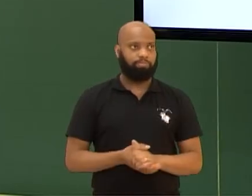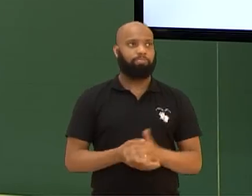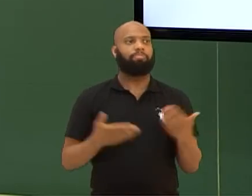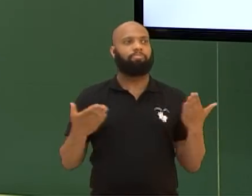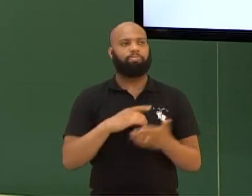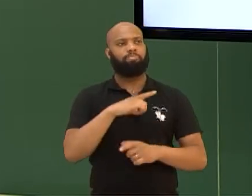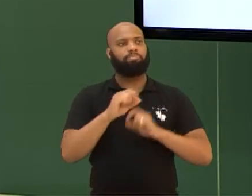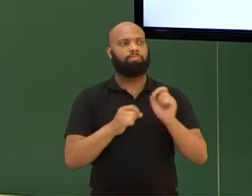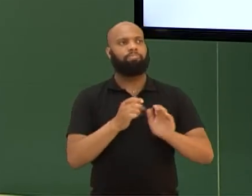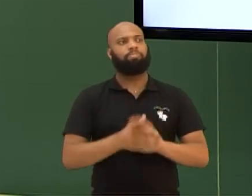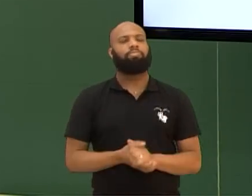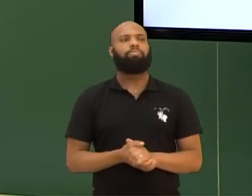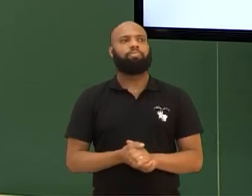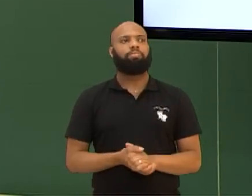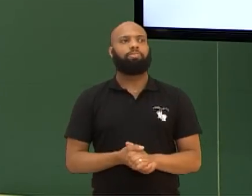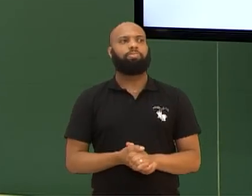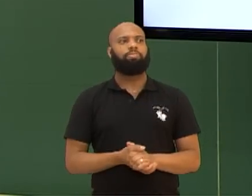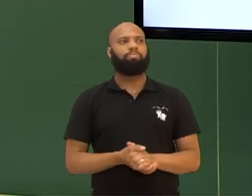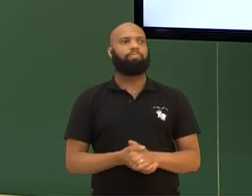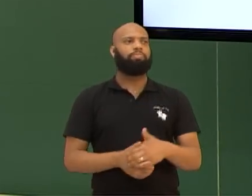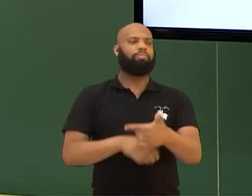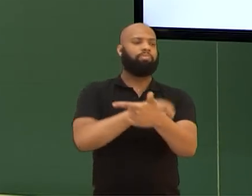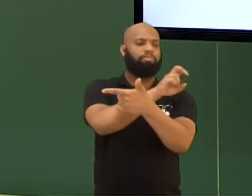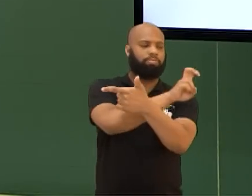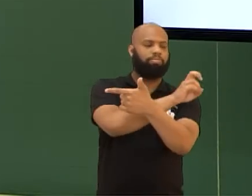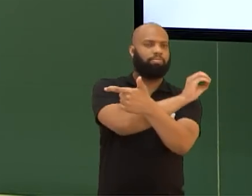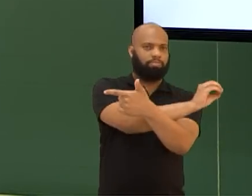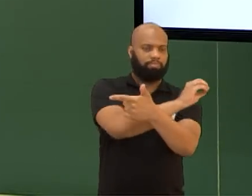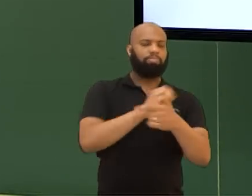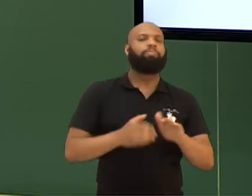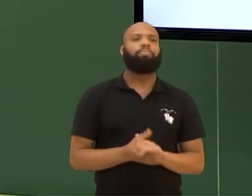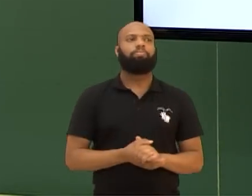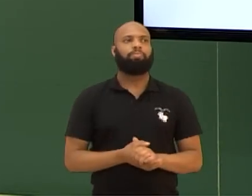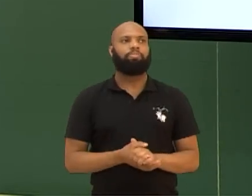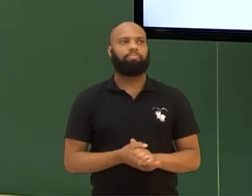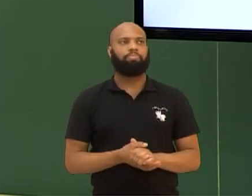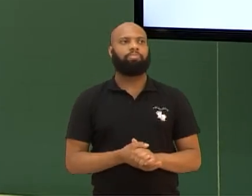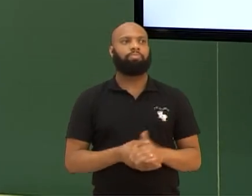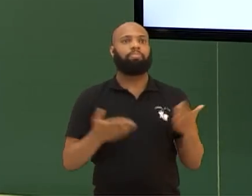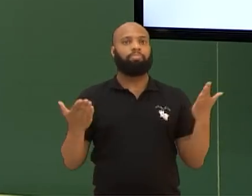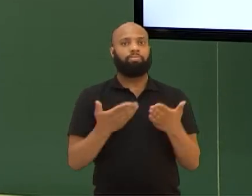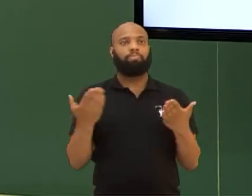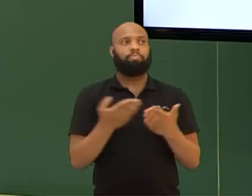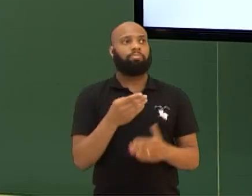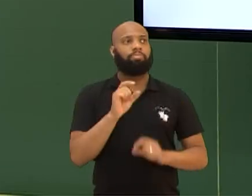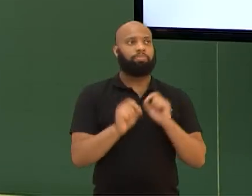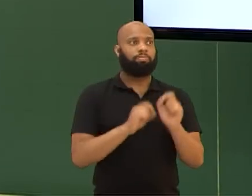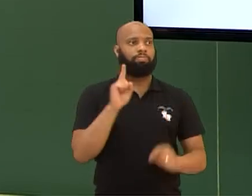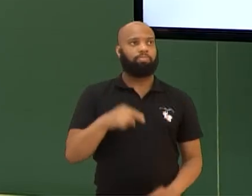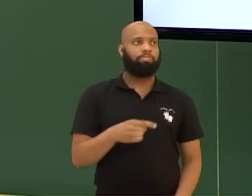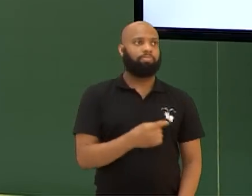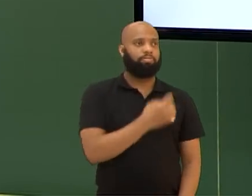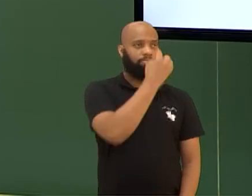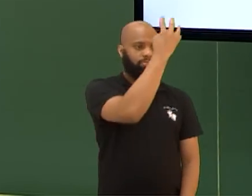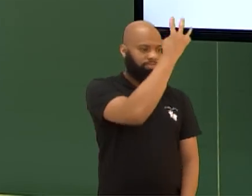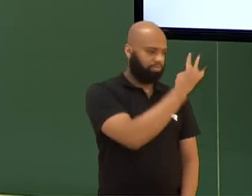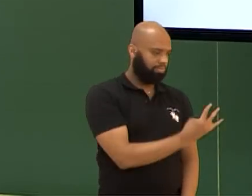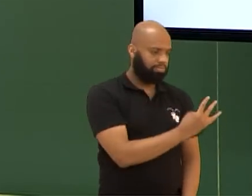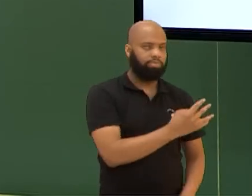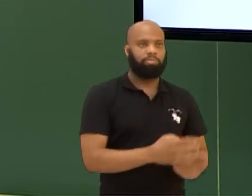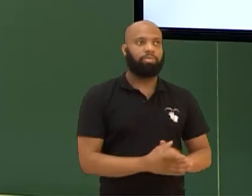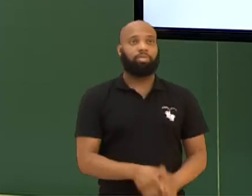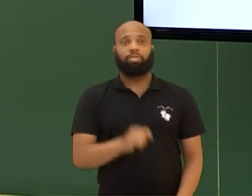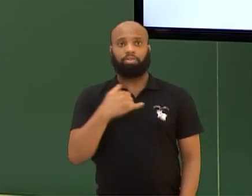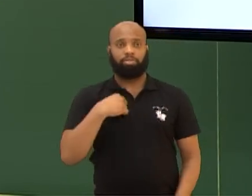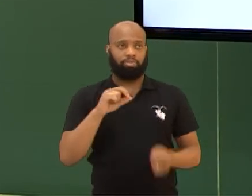Então, aqui vai dar 0. Vou abaixar agora na casa das dezenas. Quando eu abaixo o